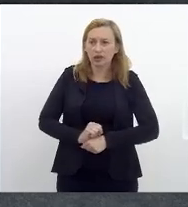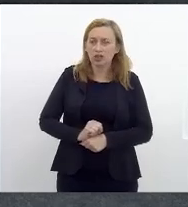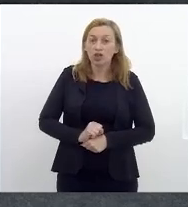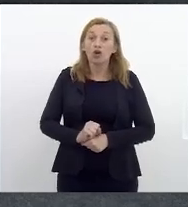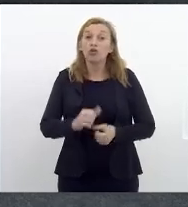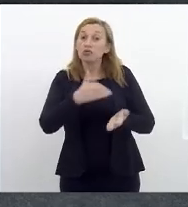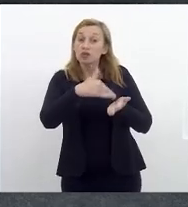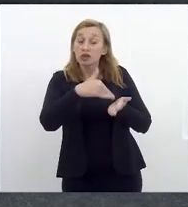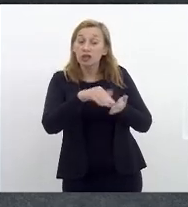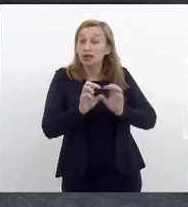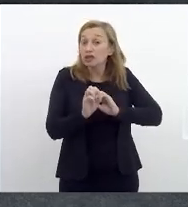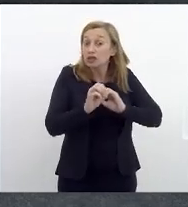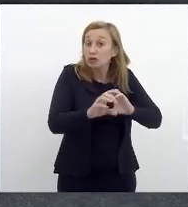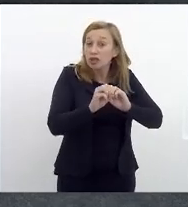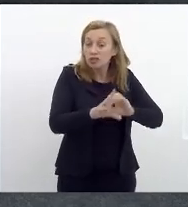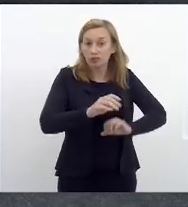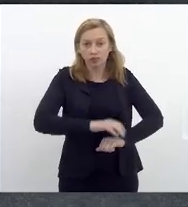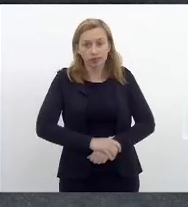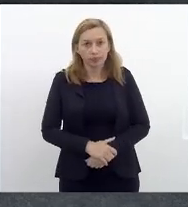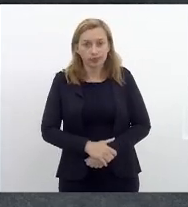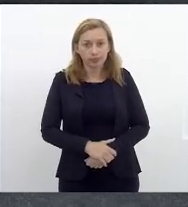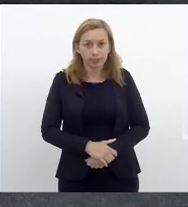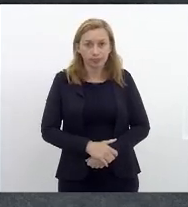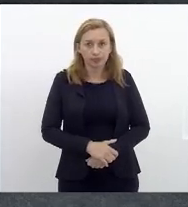secretário de Educação